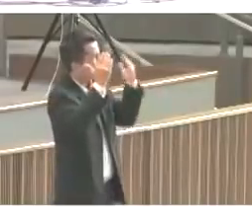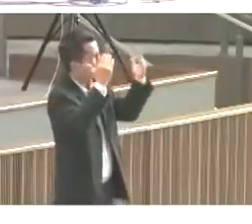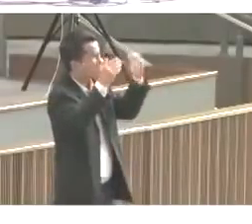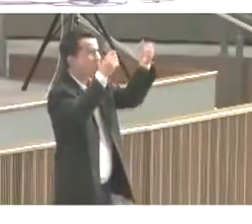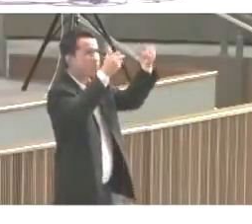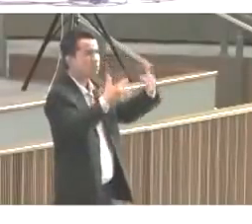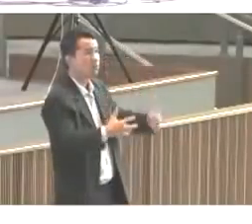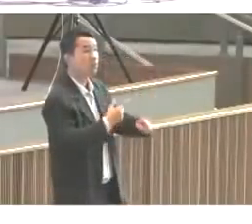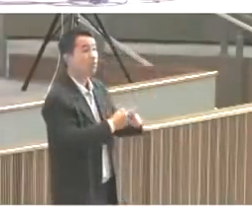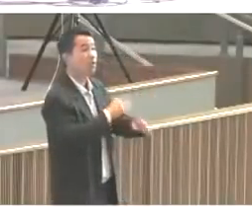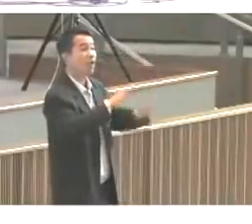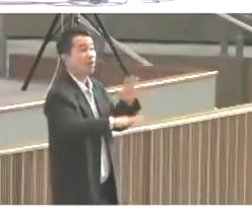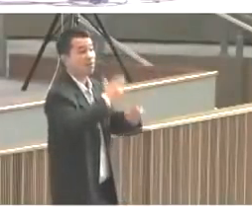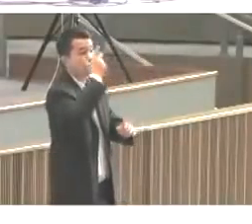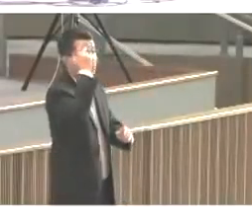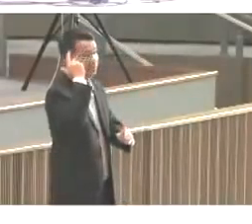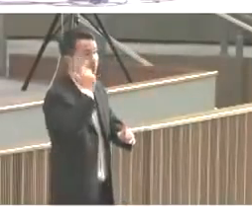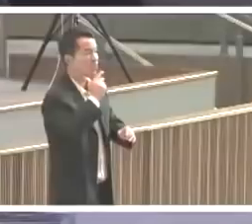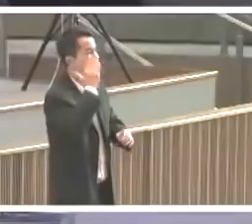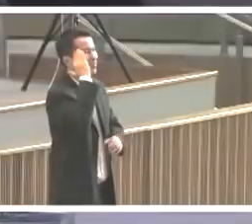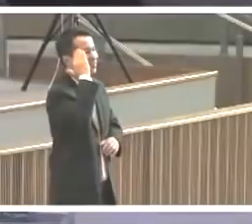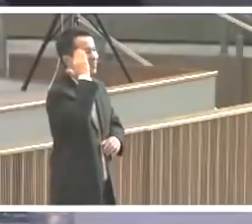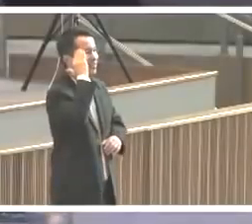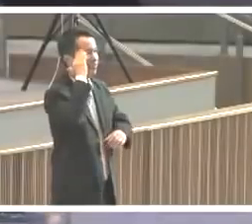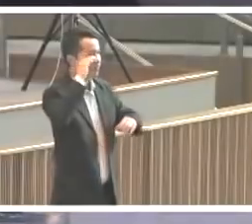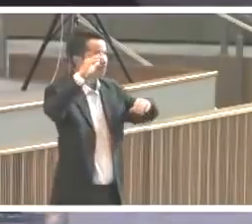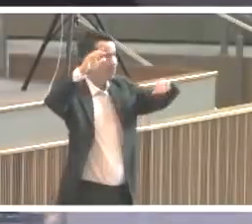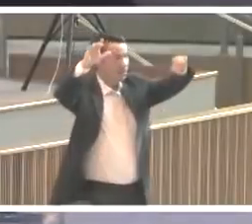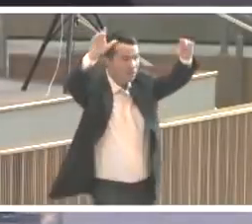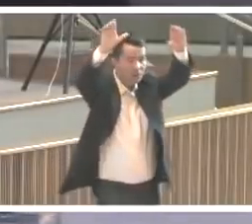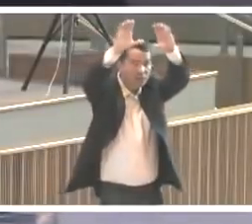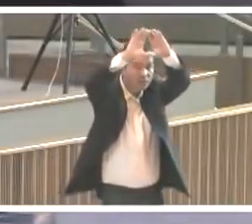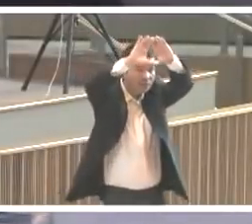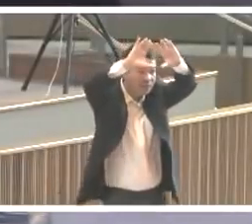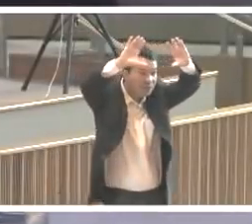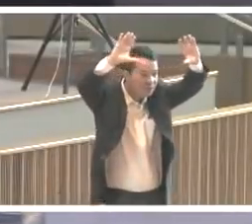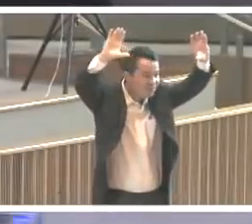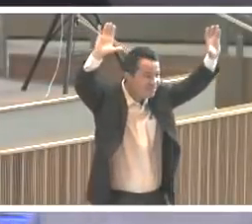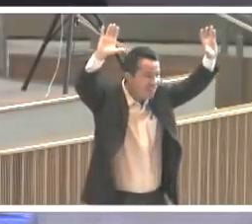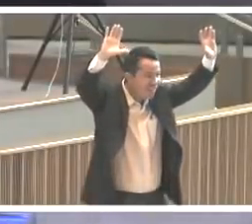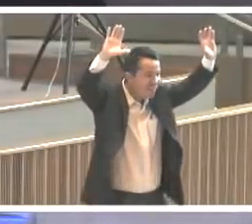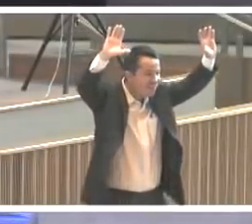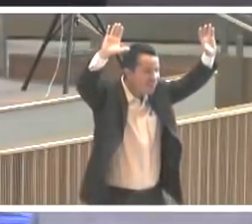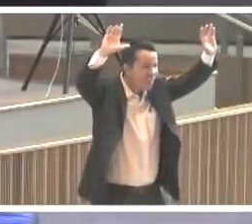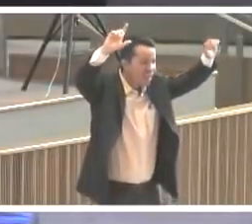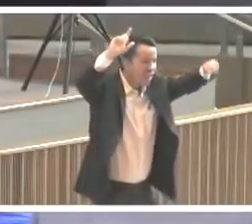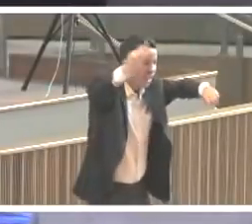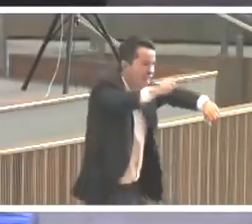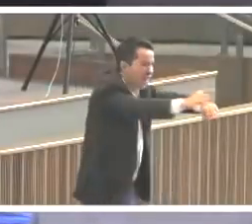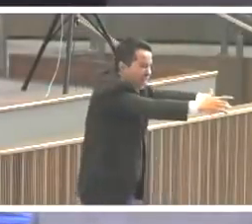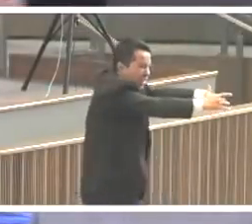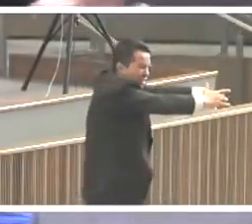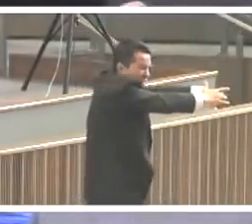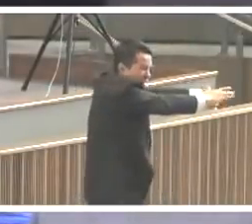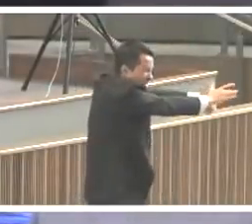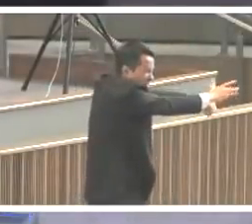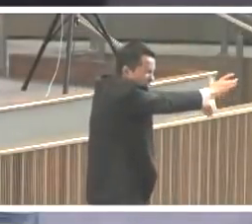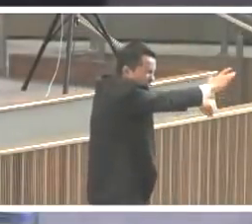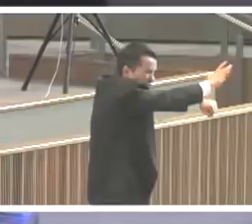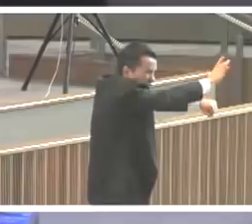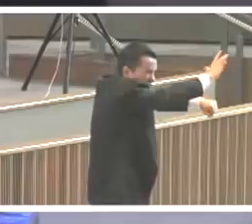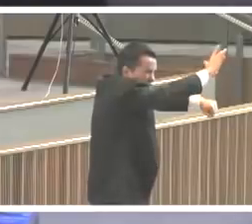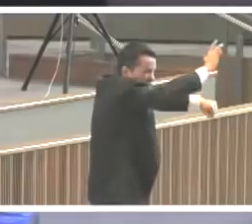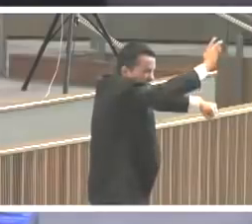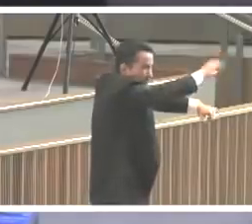kairós, essa intervenção de Deus na sua vida, ela está destruindo a si mesma, ainda que não